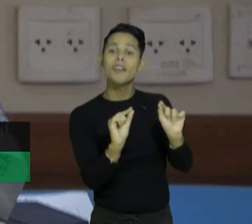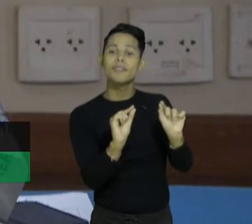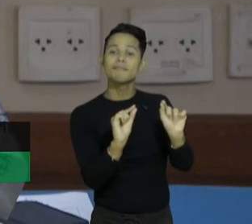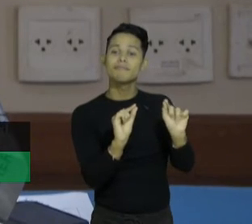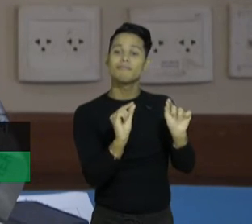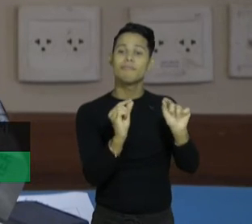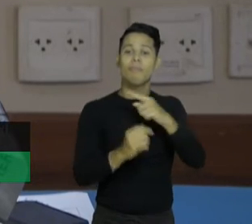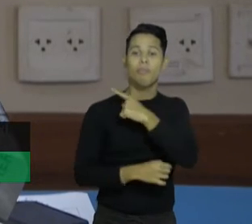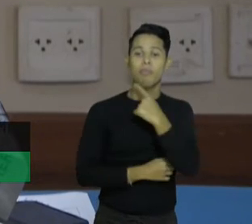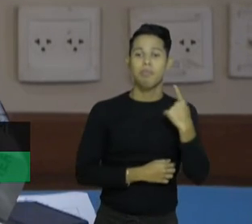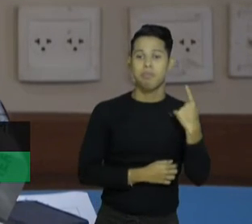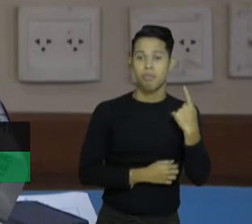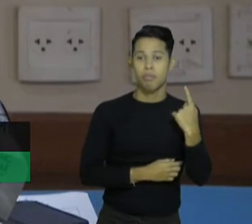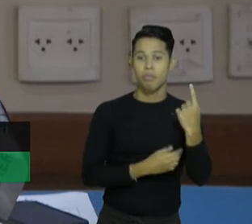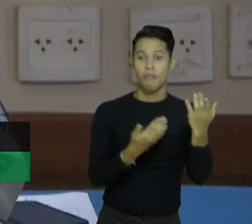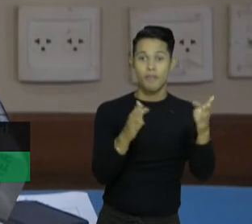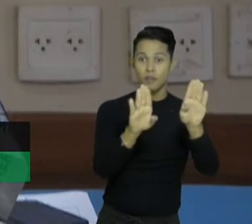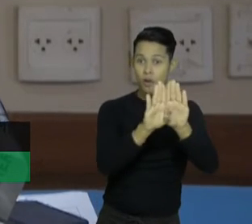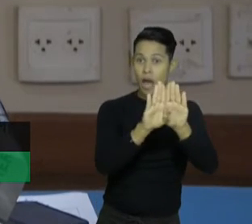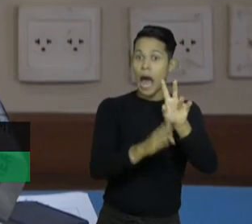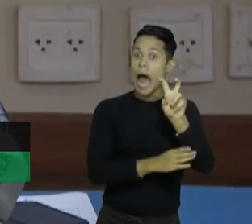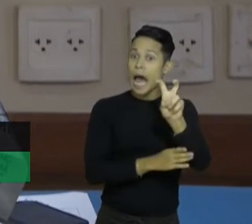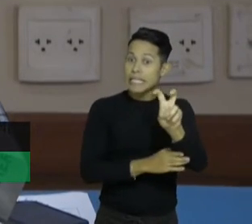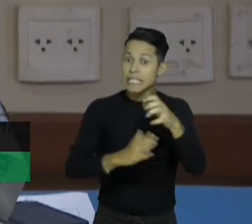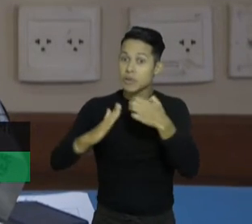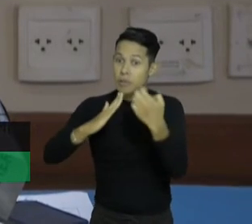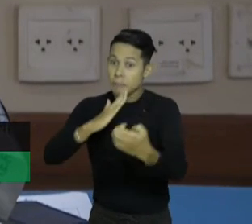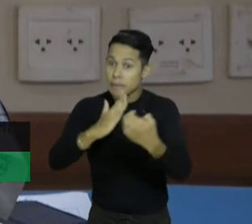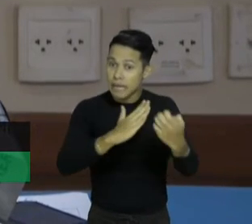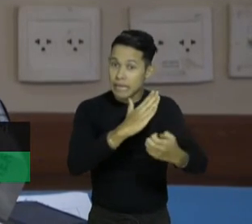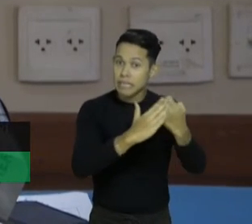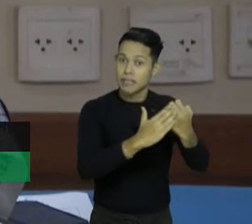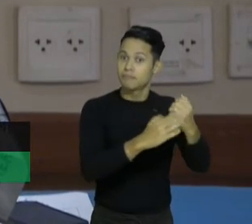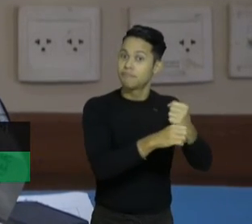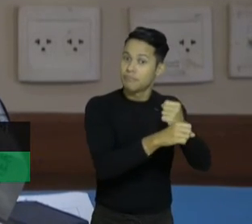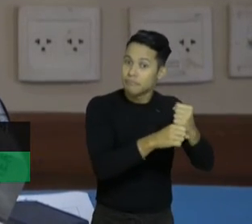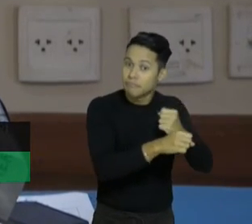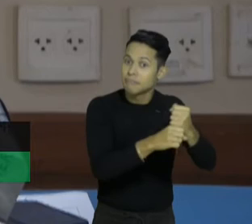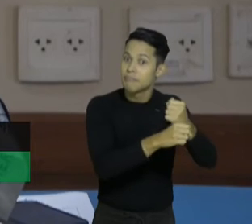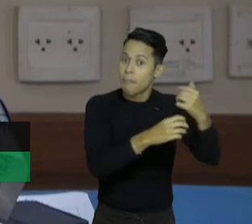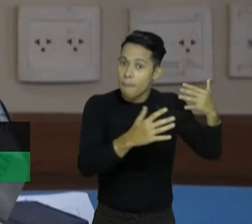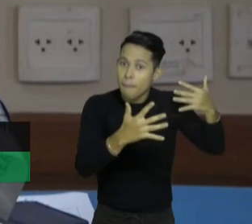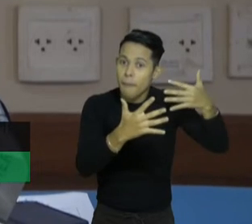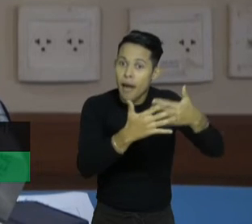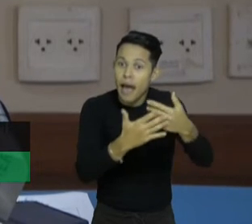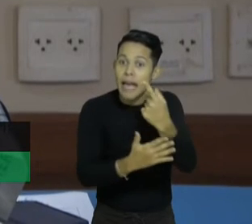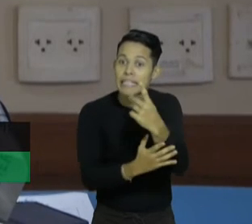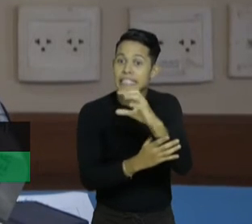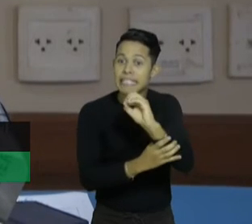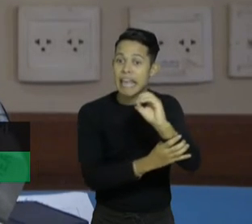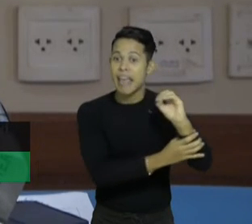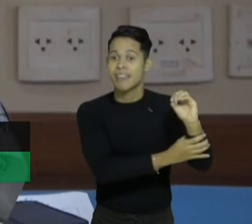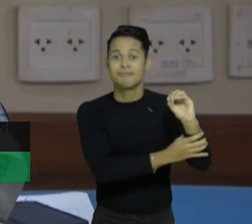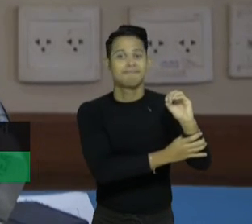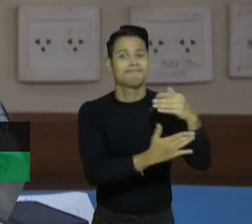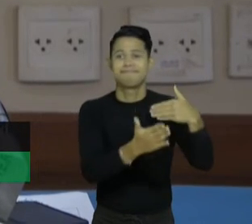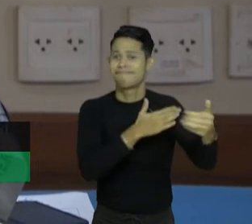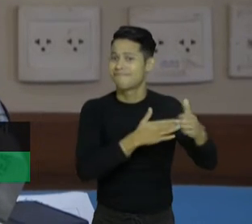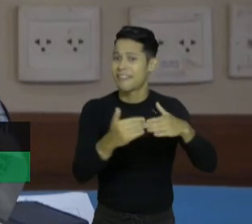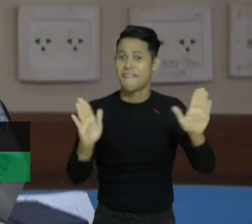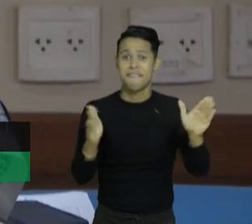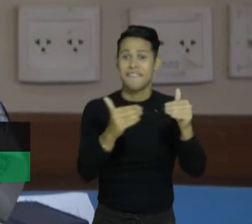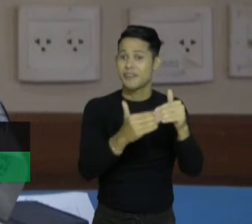empresas faz centenárias mais de 100 anos com capital extraordinário com nome